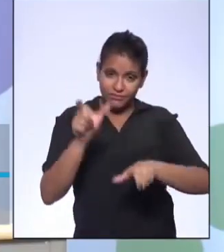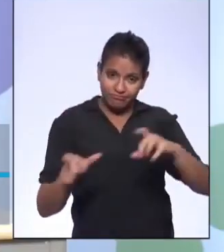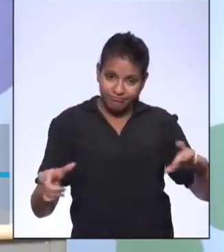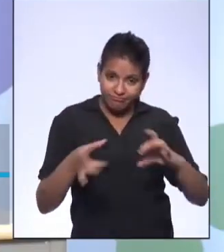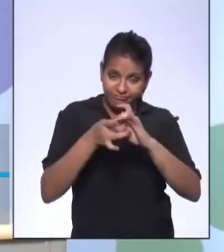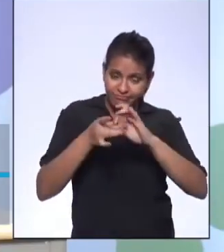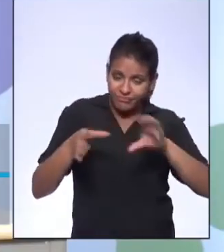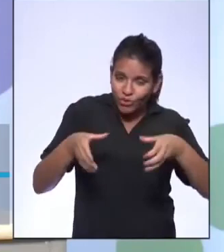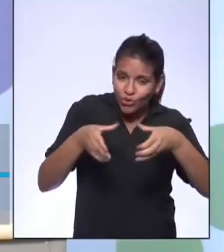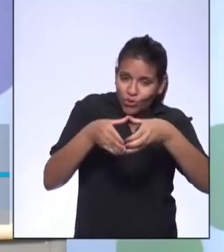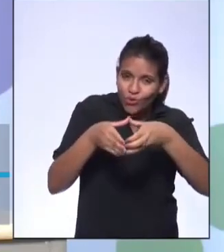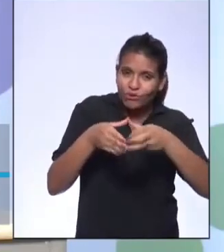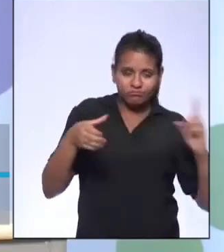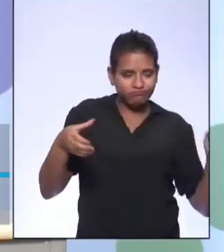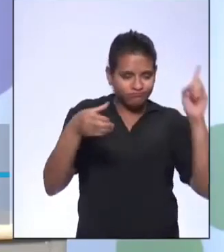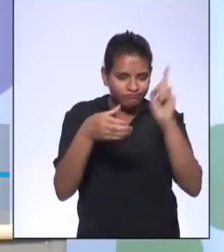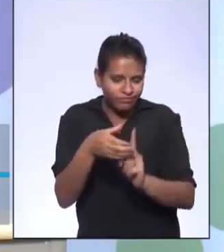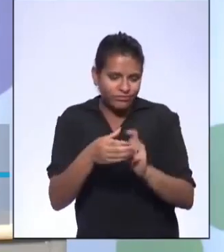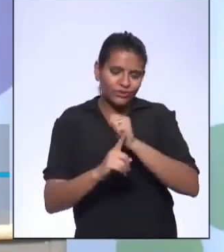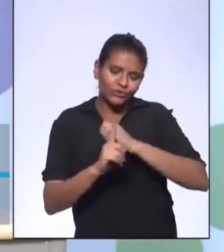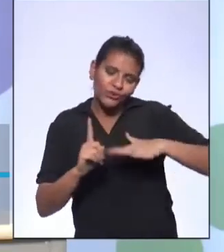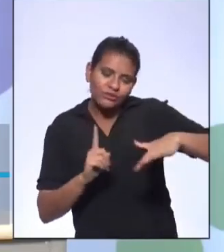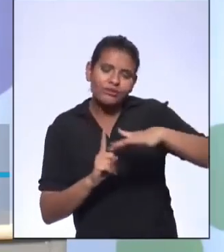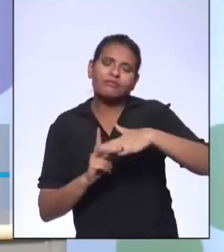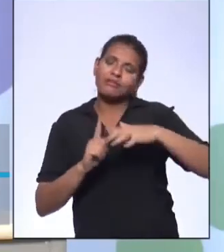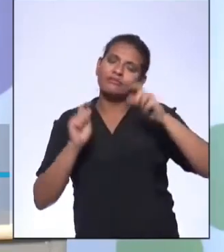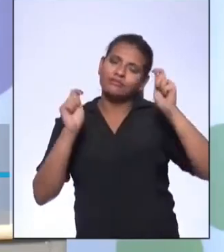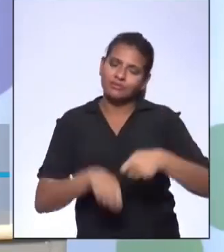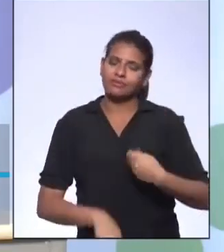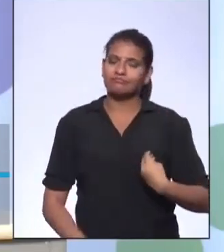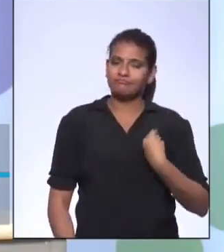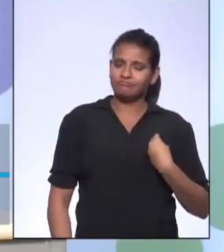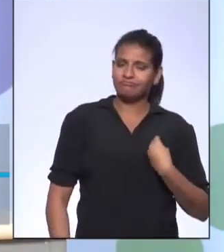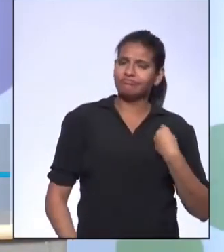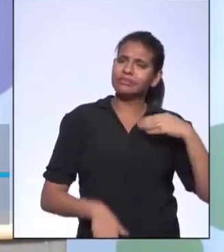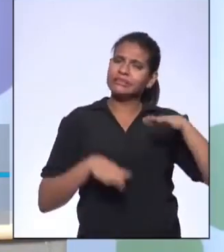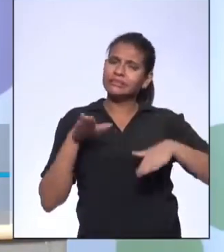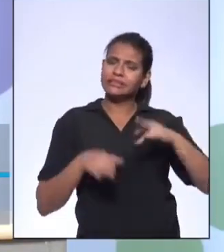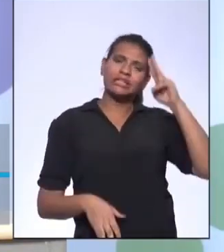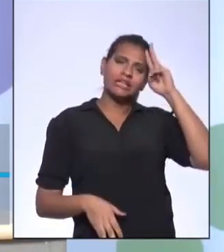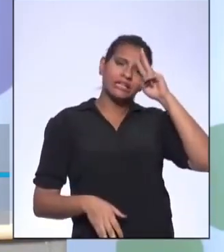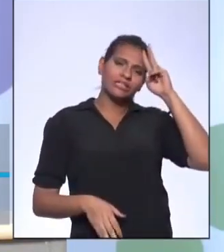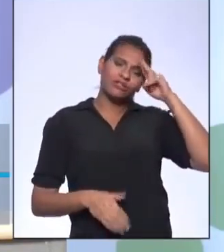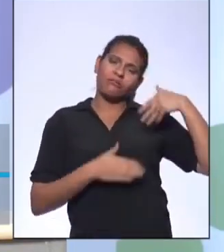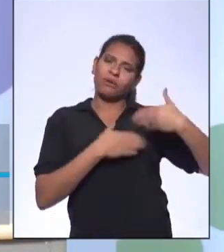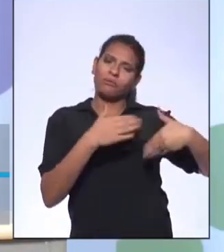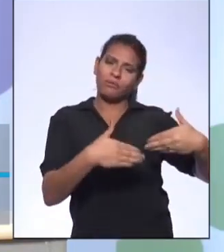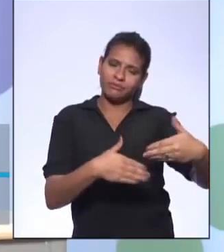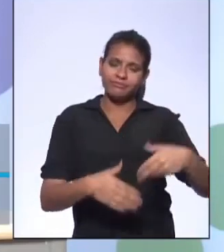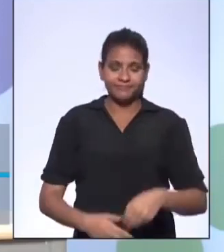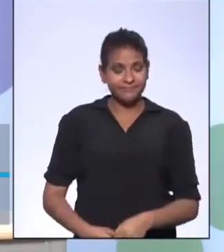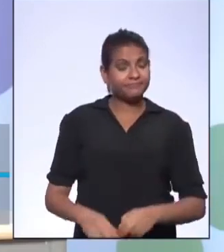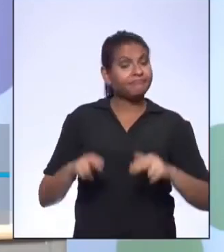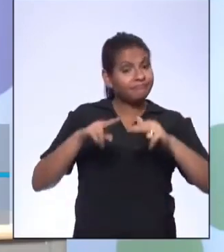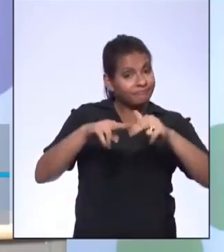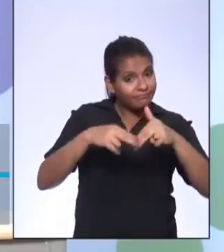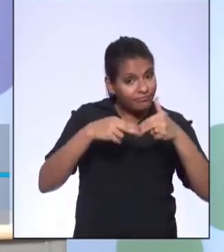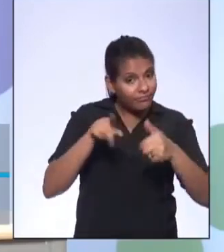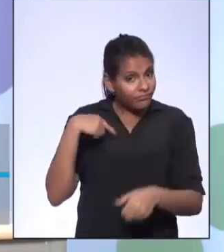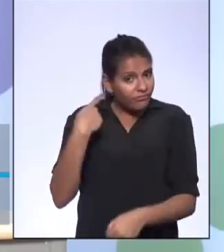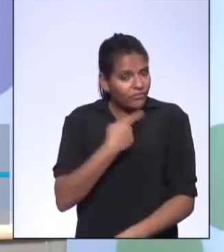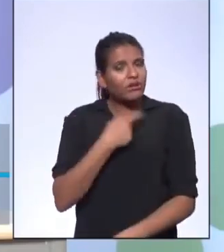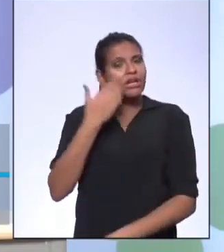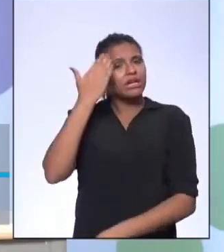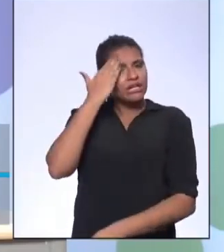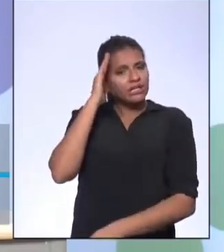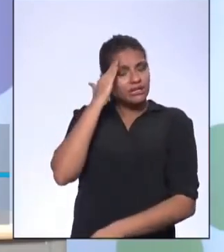a partir da sua história. Então, partindo desse princípio e também da compreensão que nós temos uma cultura material,